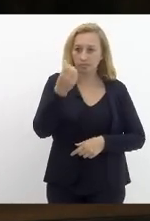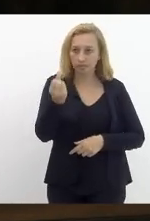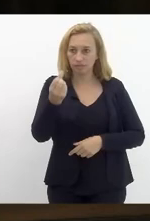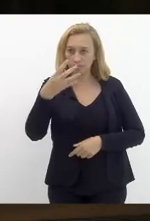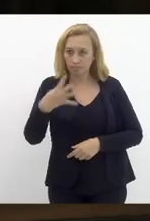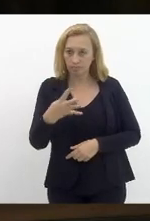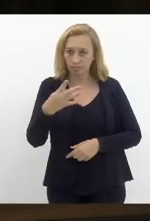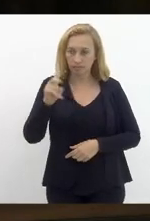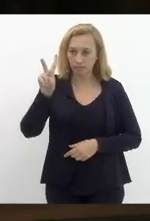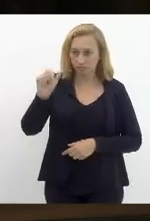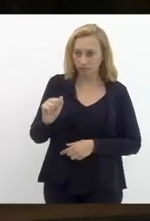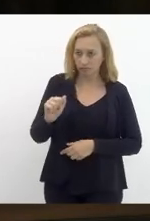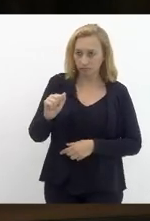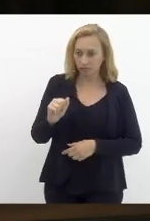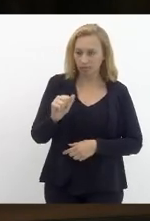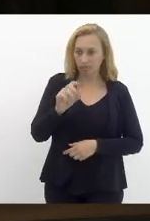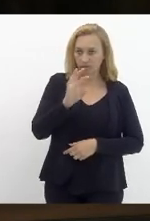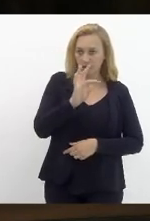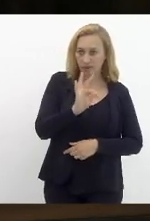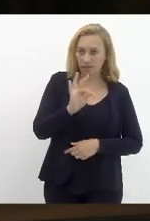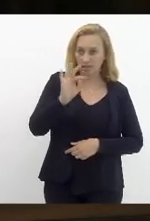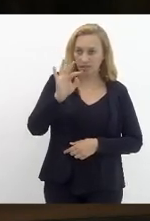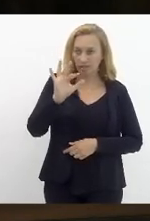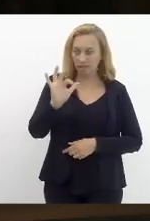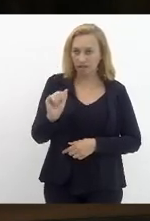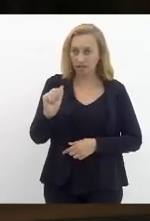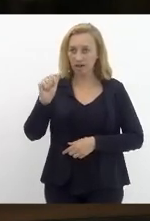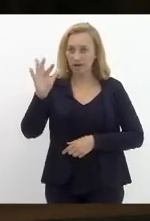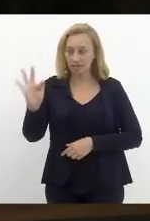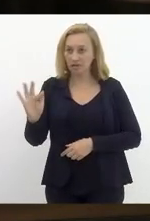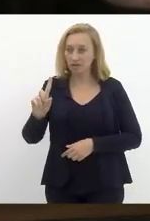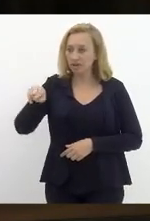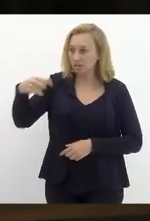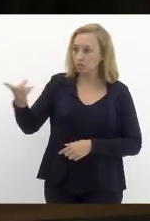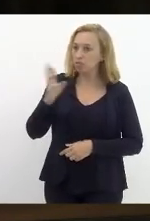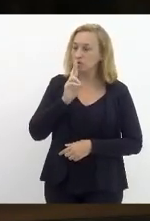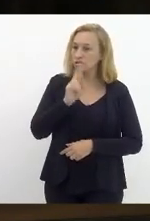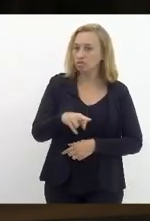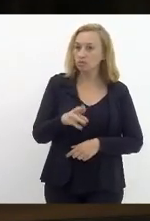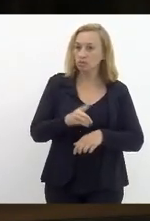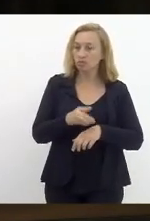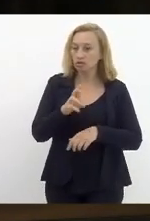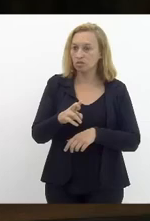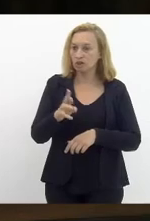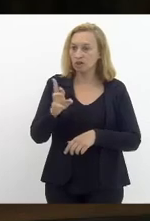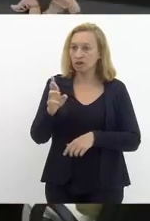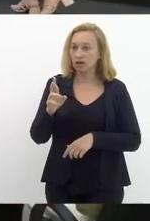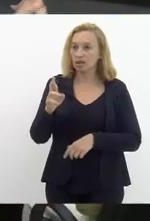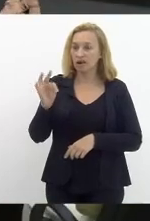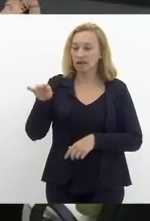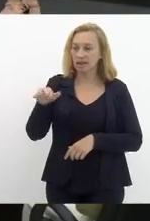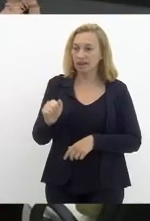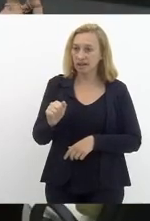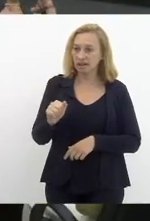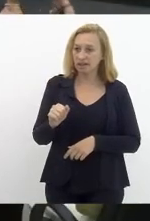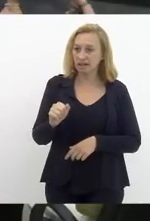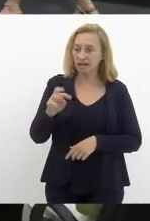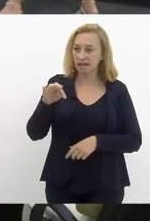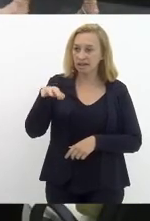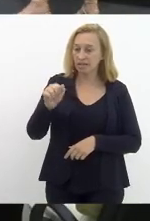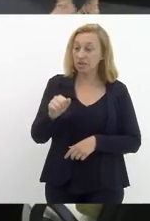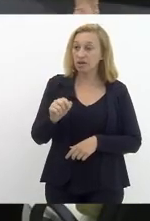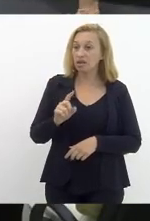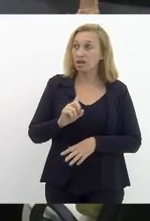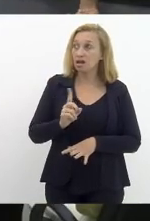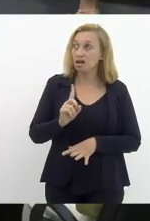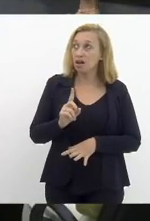3.164 vagas para o TAF. Quando sair o resultado, doutora Renata, por favor, da academia, não nos